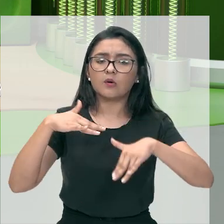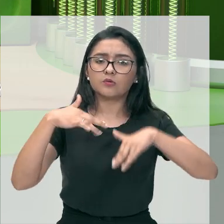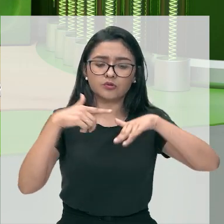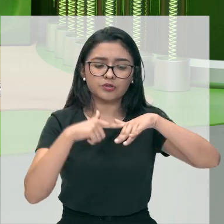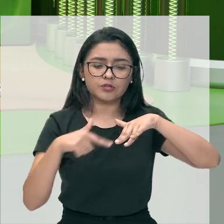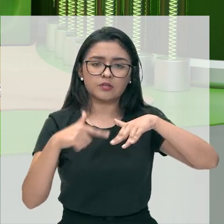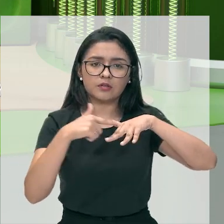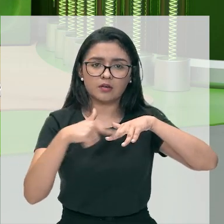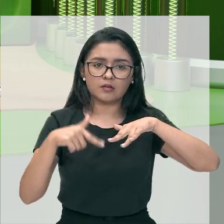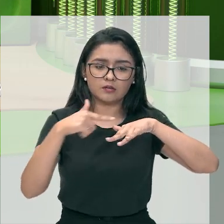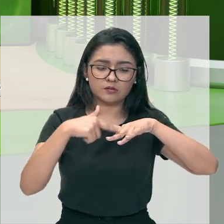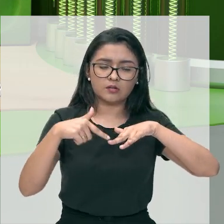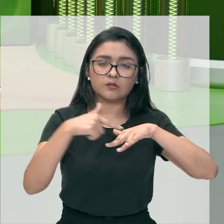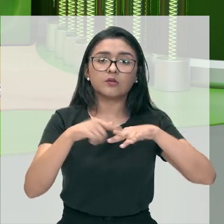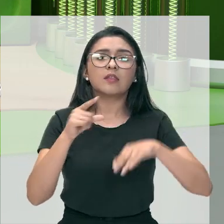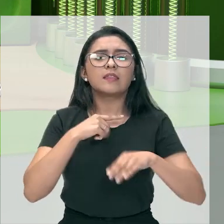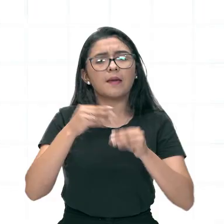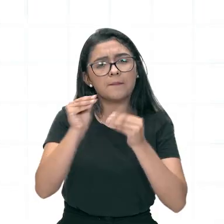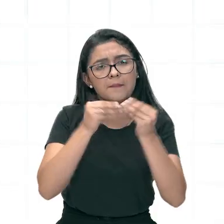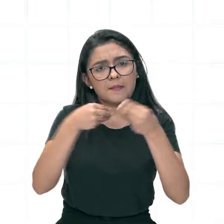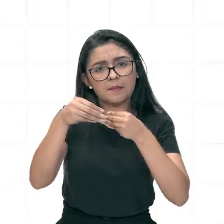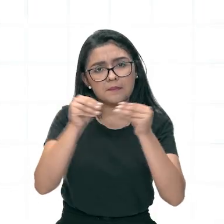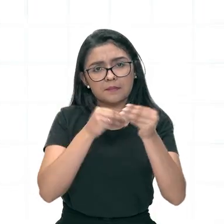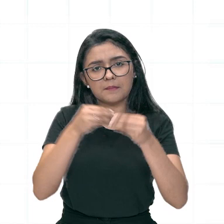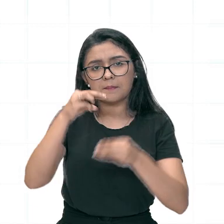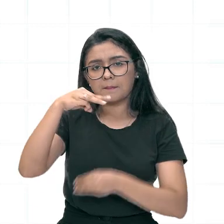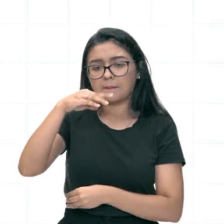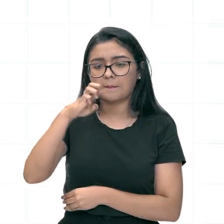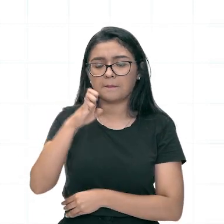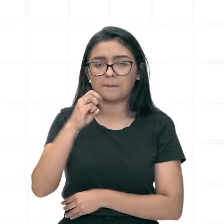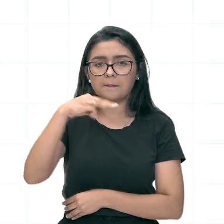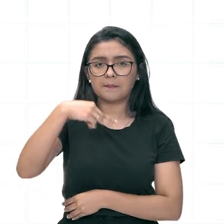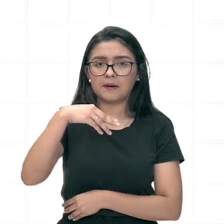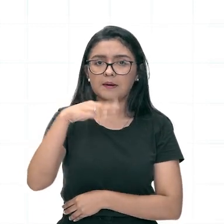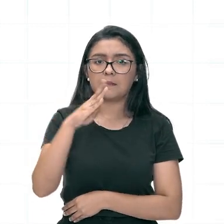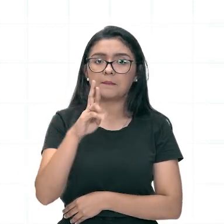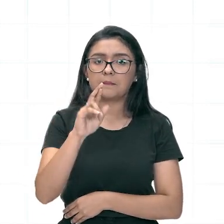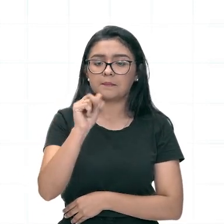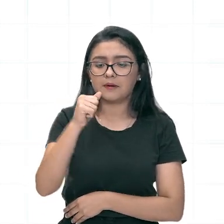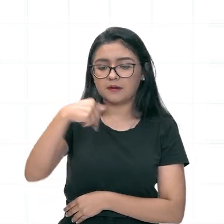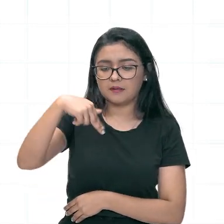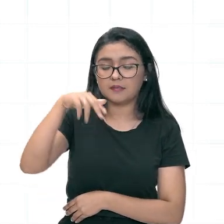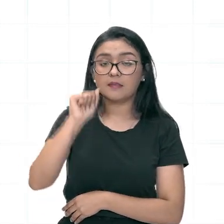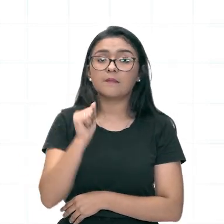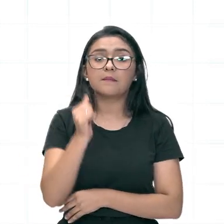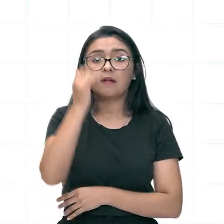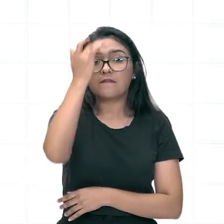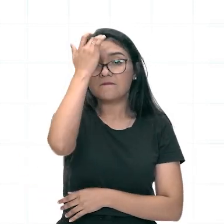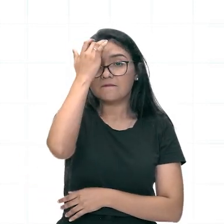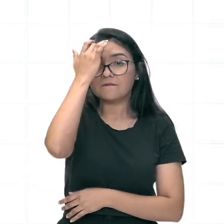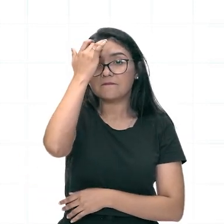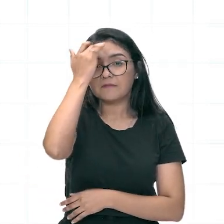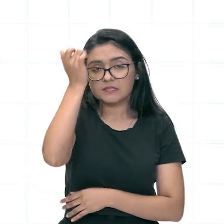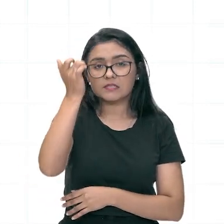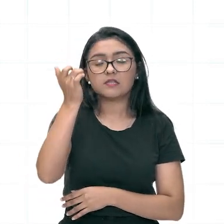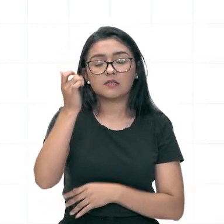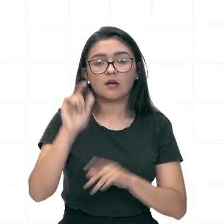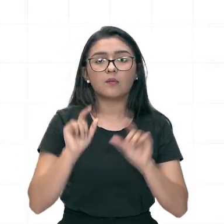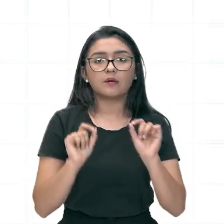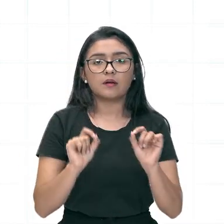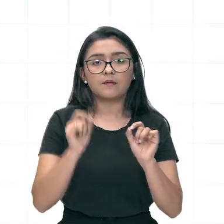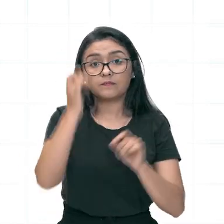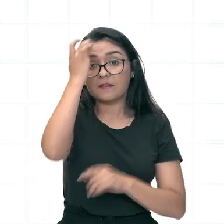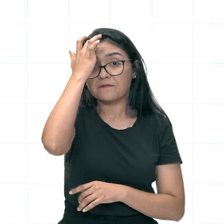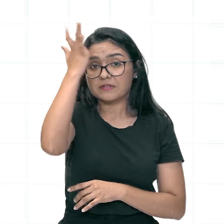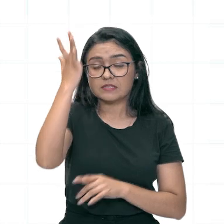se tivessem ali os dedos, e entre esses dedos tivessem uma membrana, que é justamente para facilitar essa natação, tá? Então,